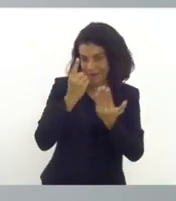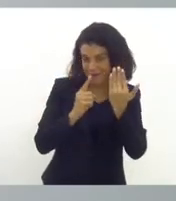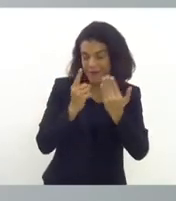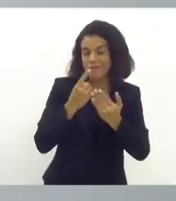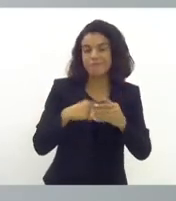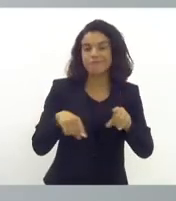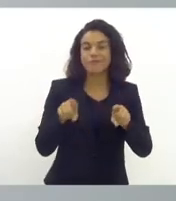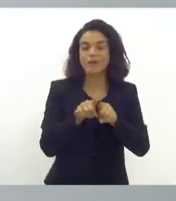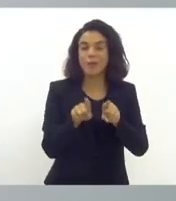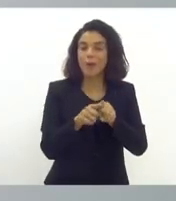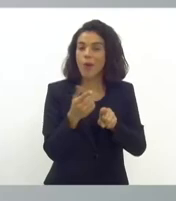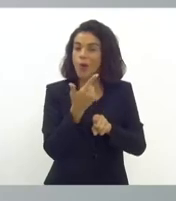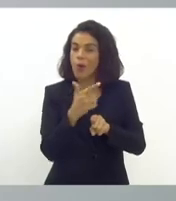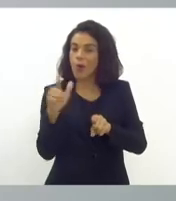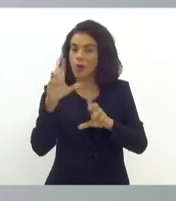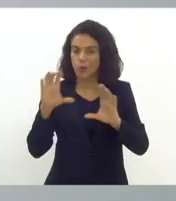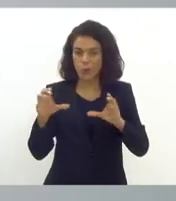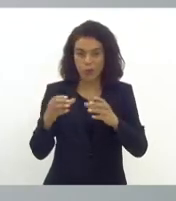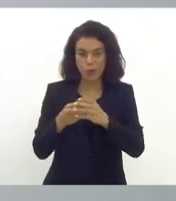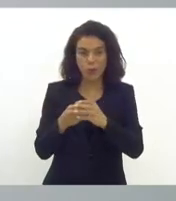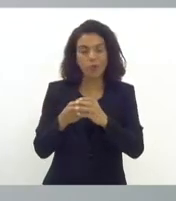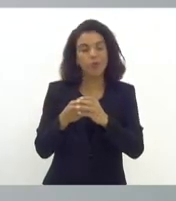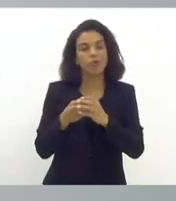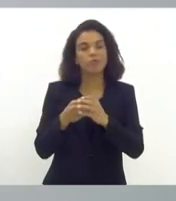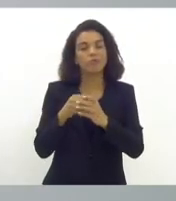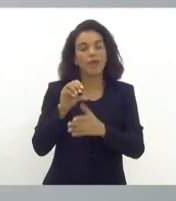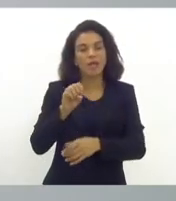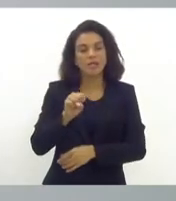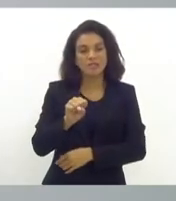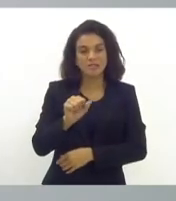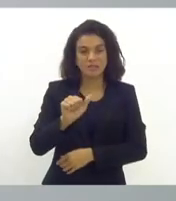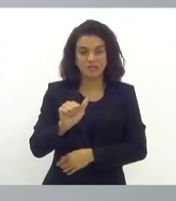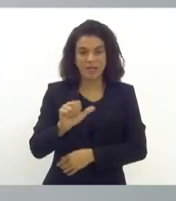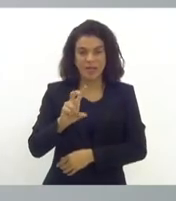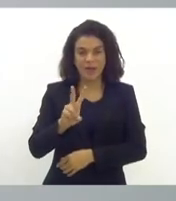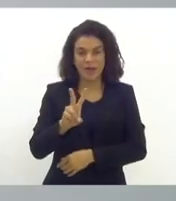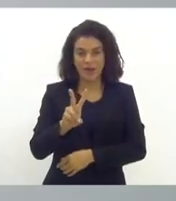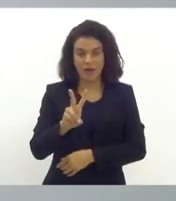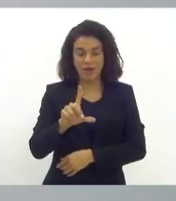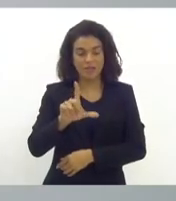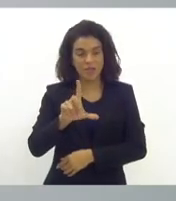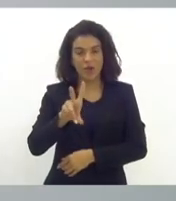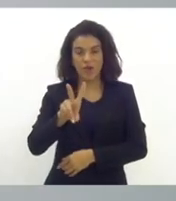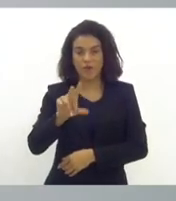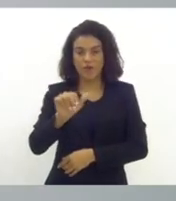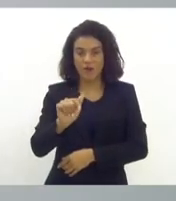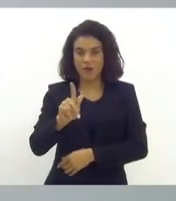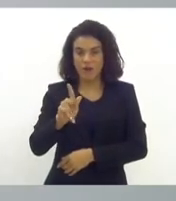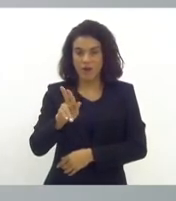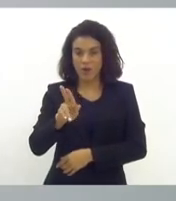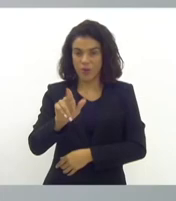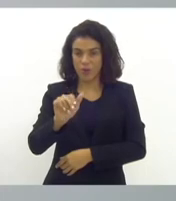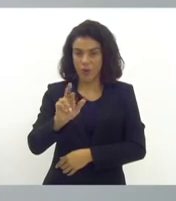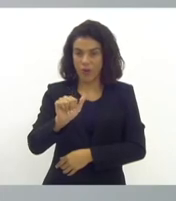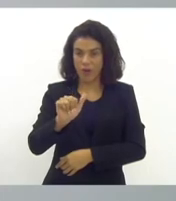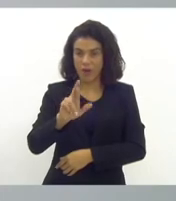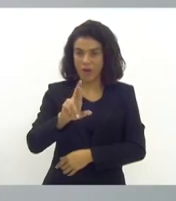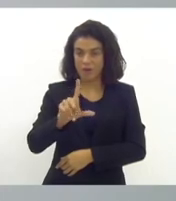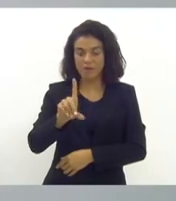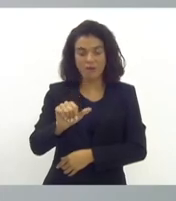é pelo para formar o conselho da salvaguarda e nós pretendemos fazer